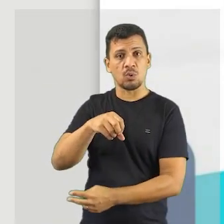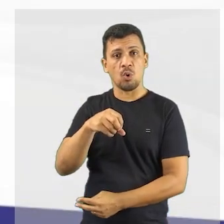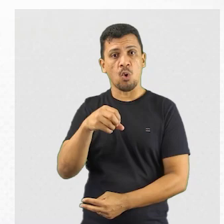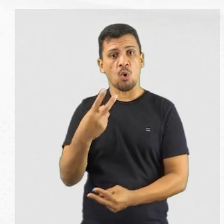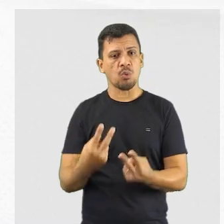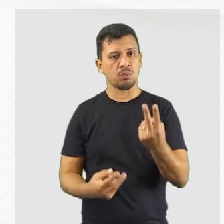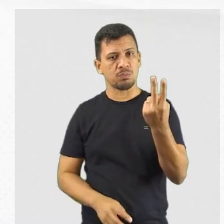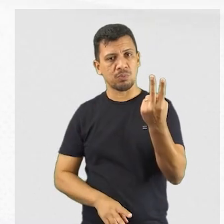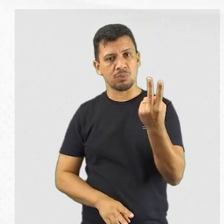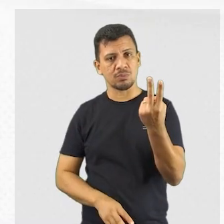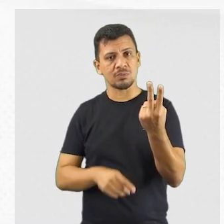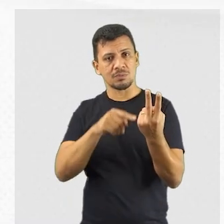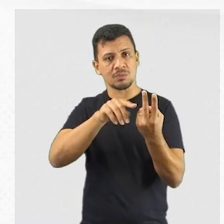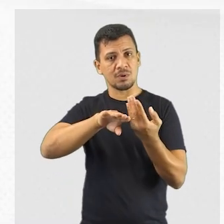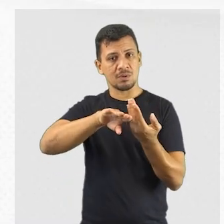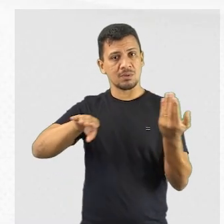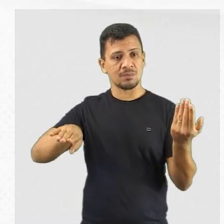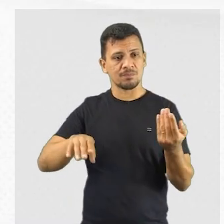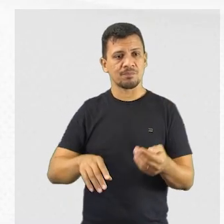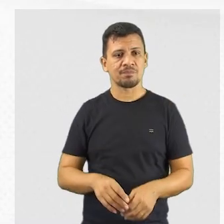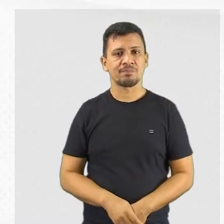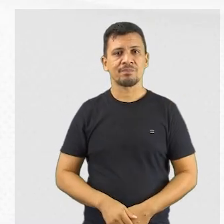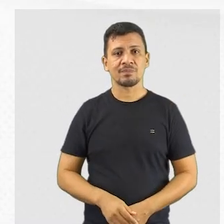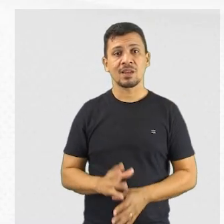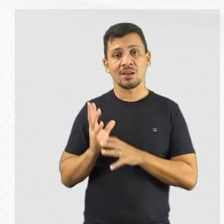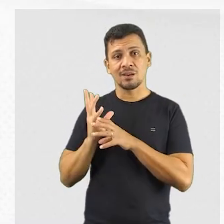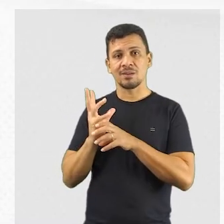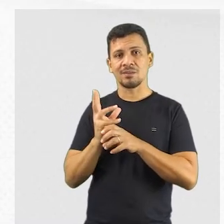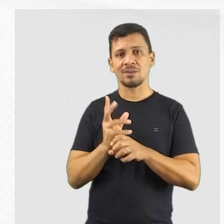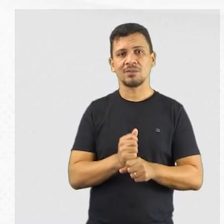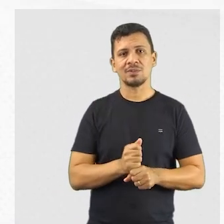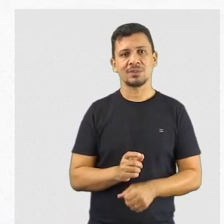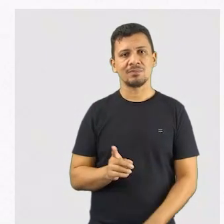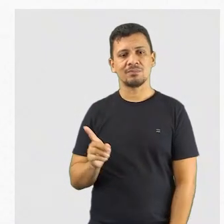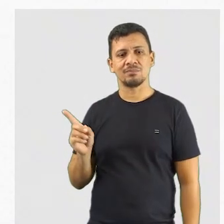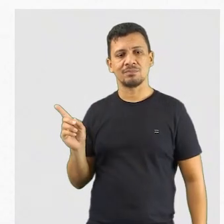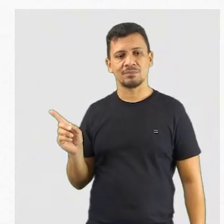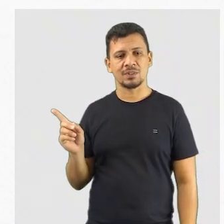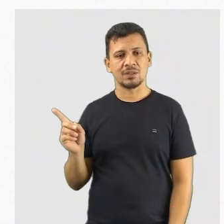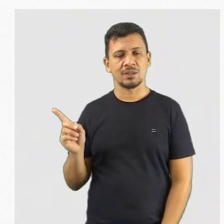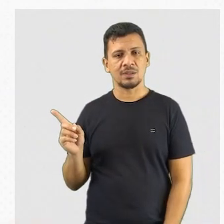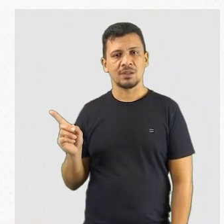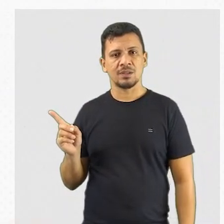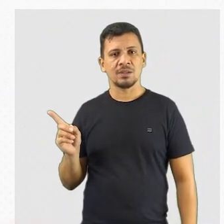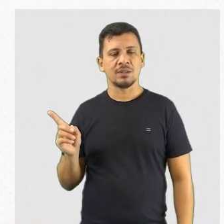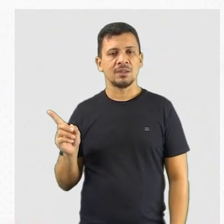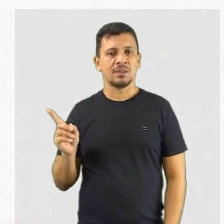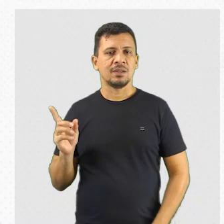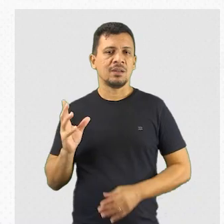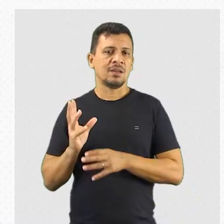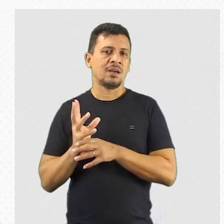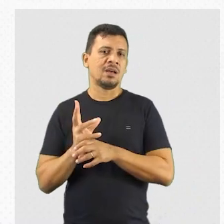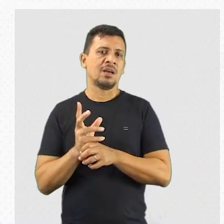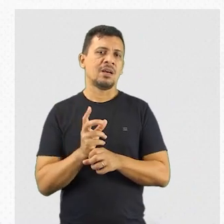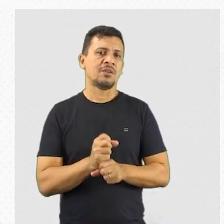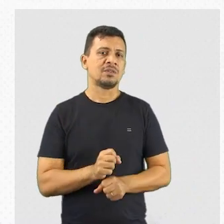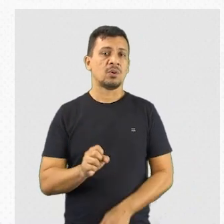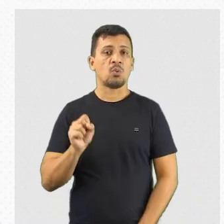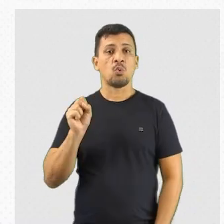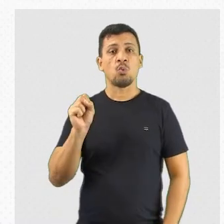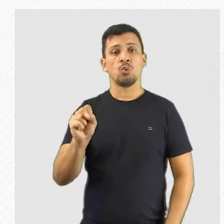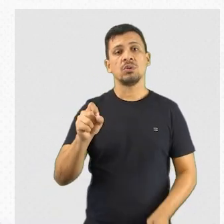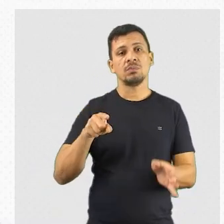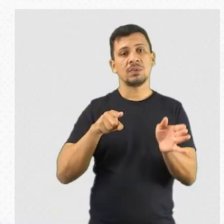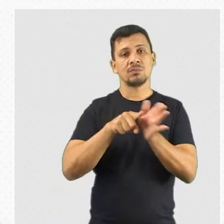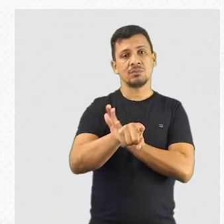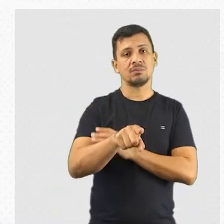pessoal, a partir disso, então, a gente vai começar a nossa revisão, tá? Nós vamos fazer uma revisão de 8